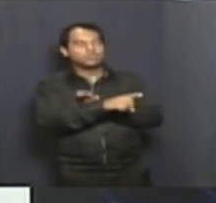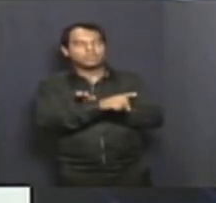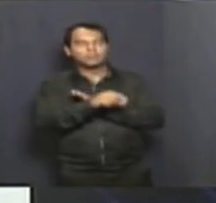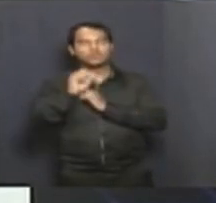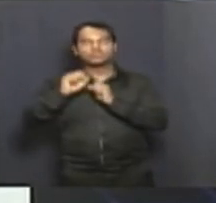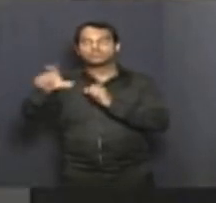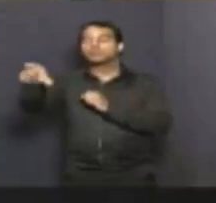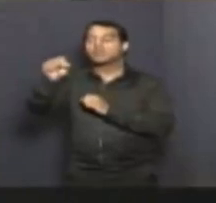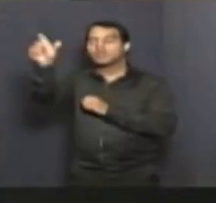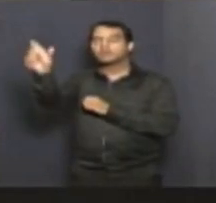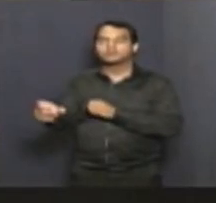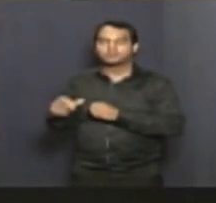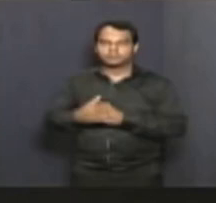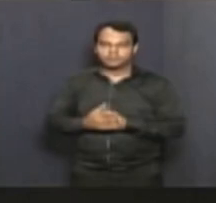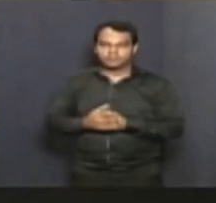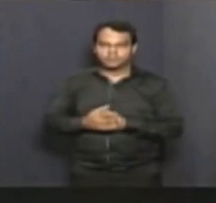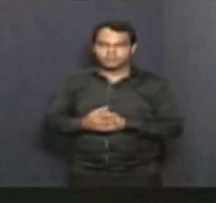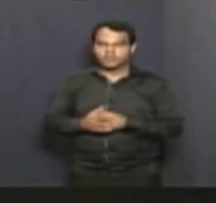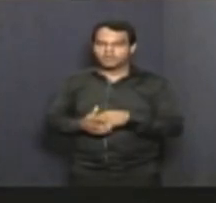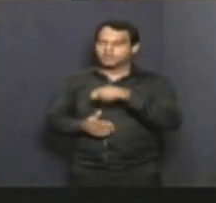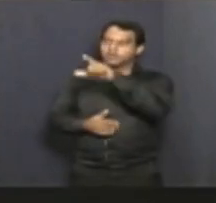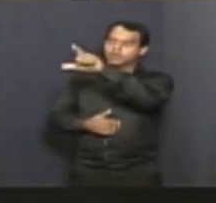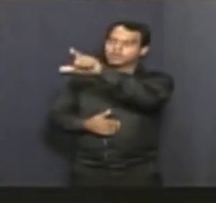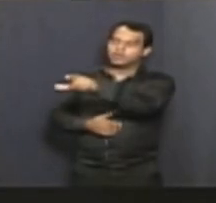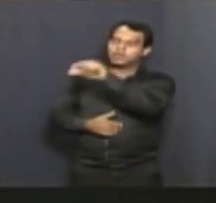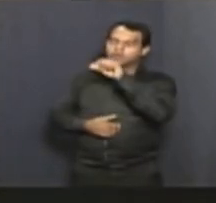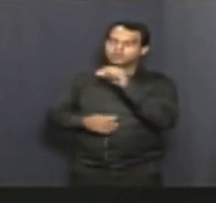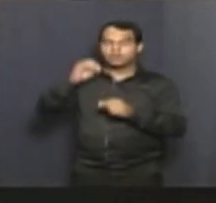pergunta o candidato odilon